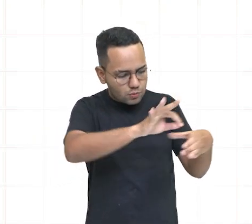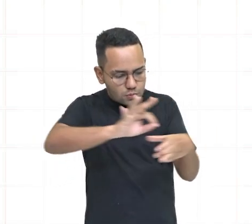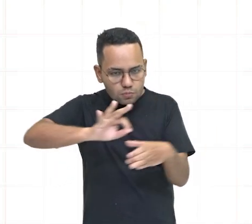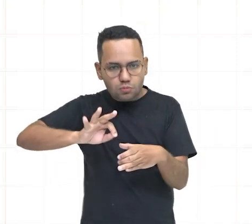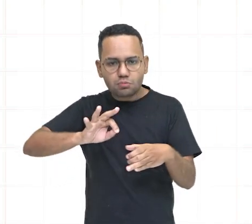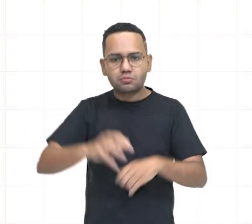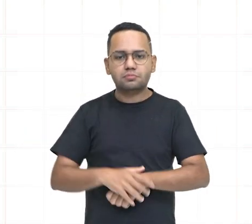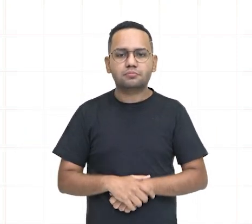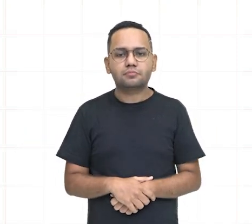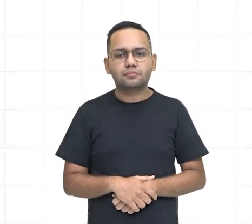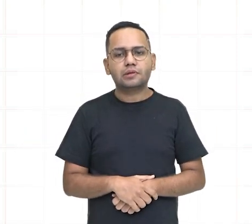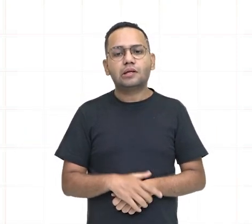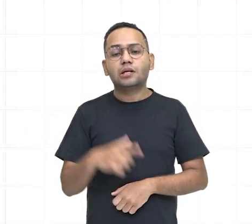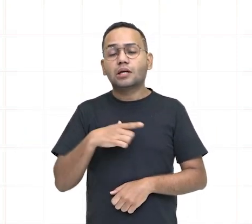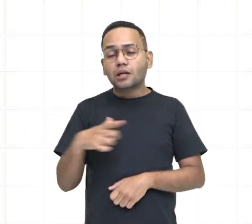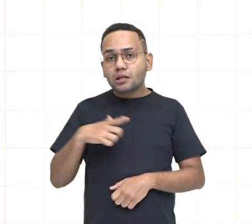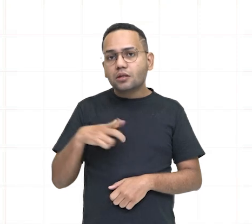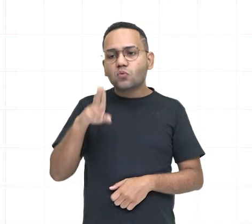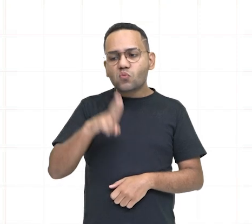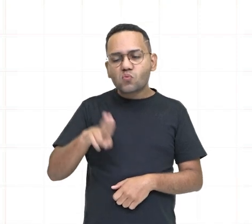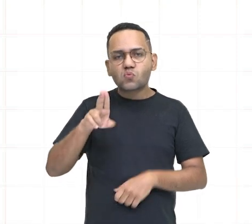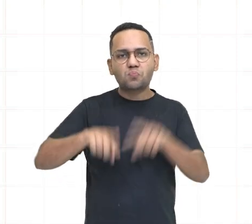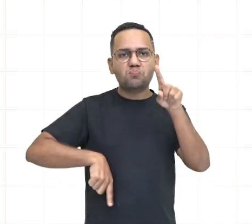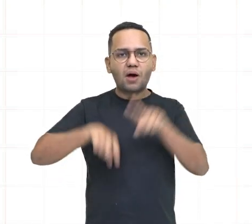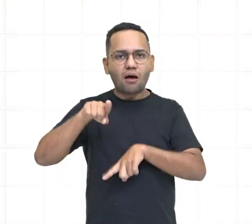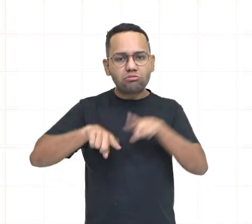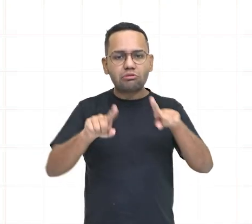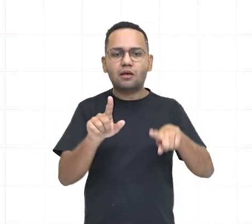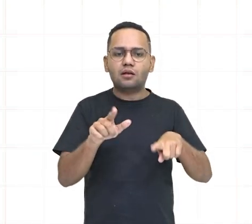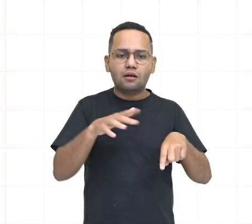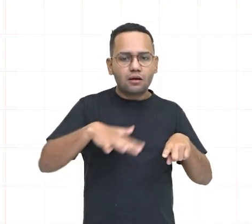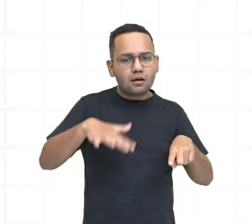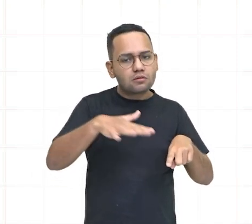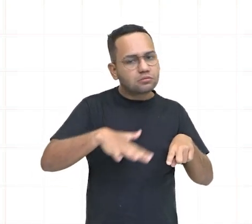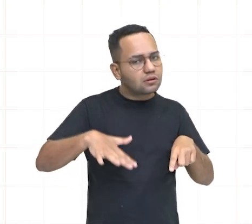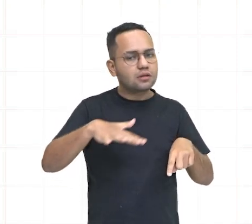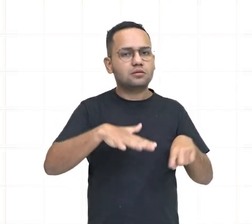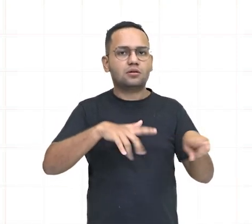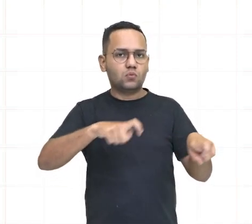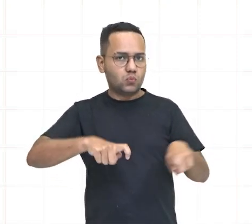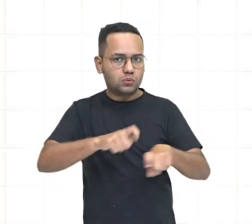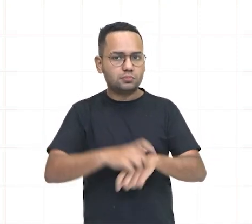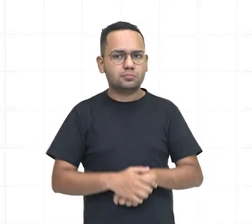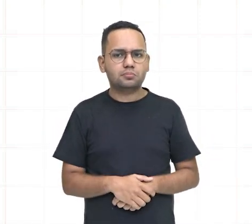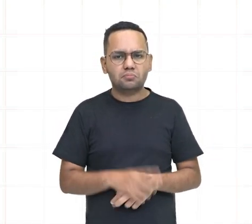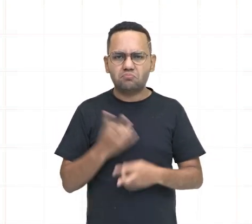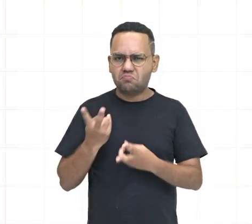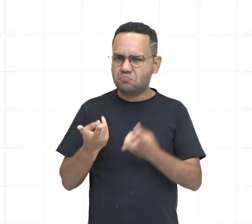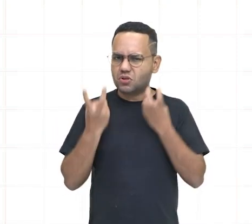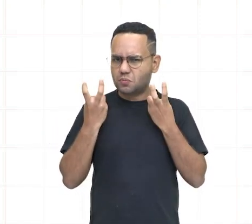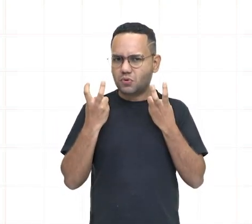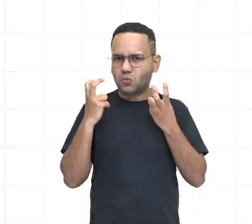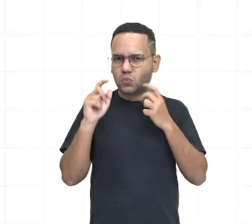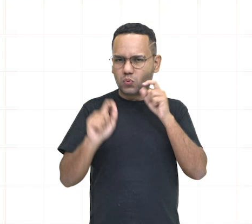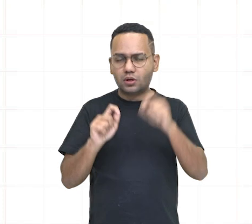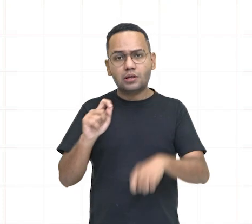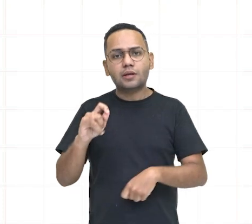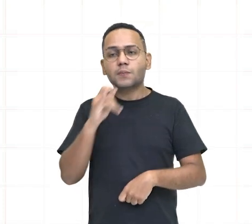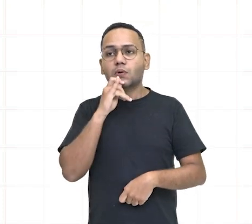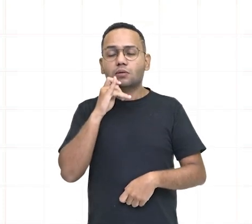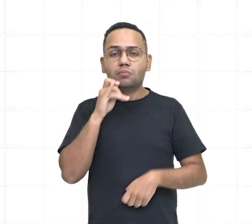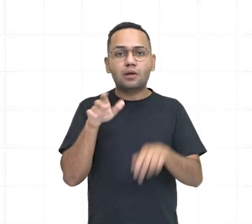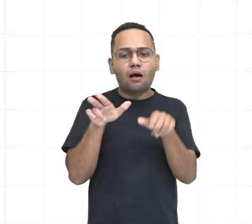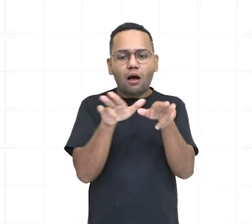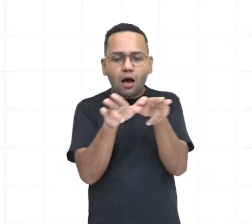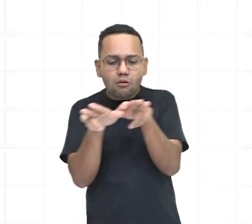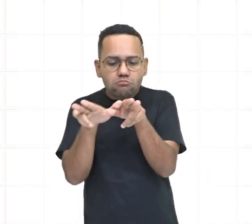a introdução de máquinas e outros equipamentos no espaço rural. Vocês viram já a aula onde tem os drones lá, né, que